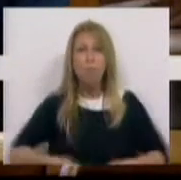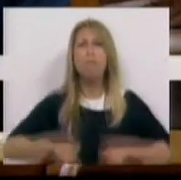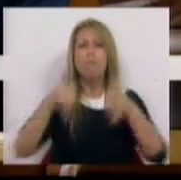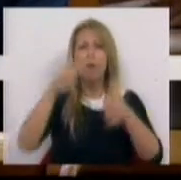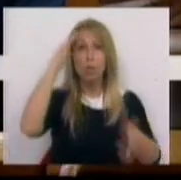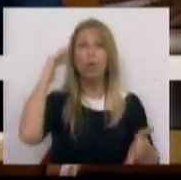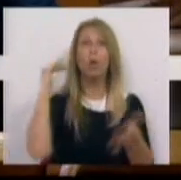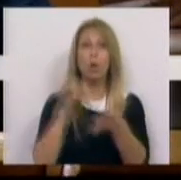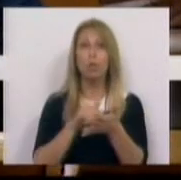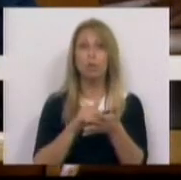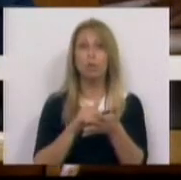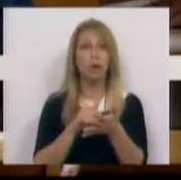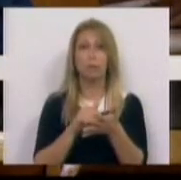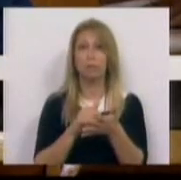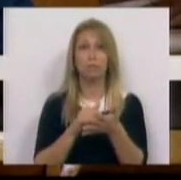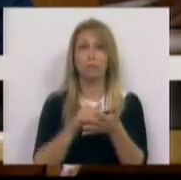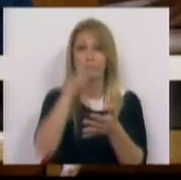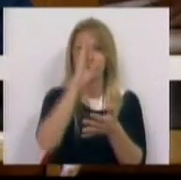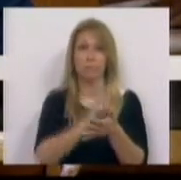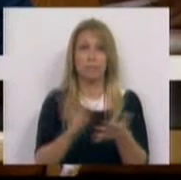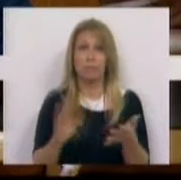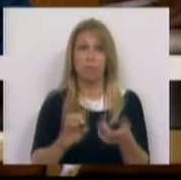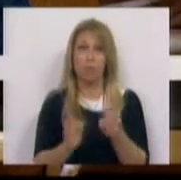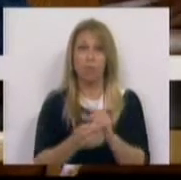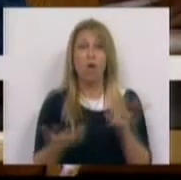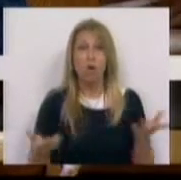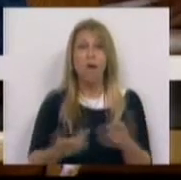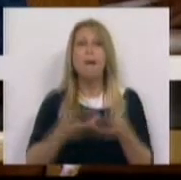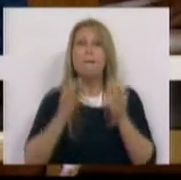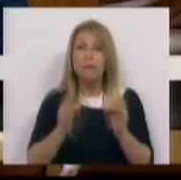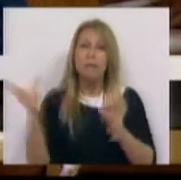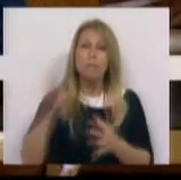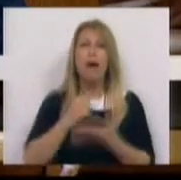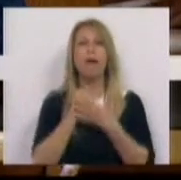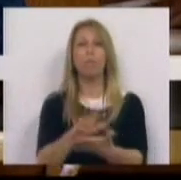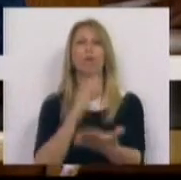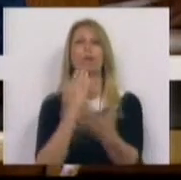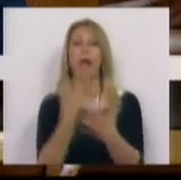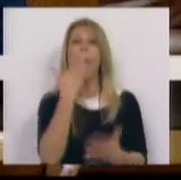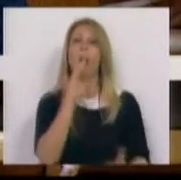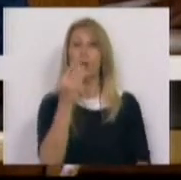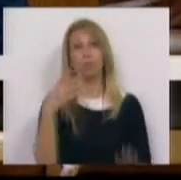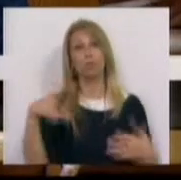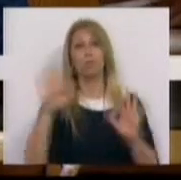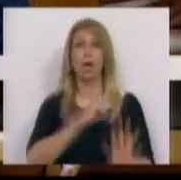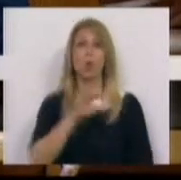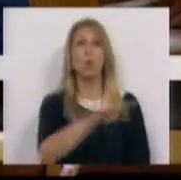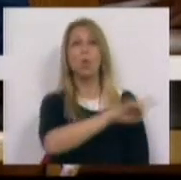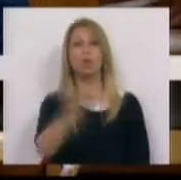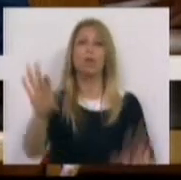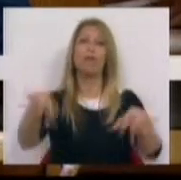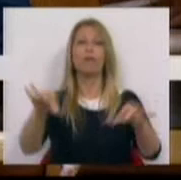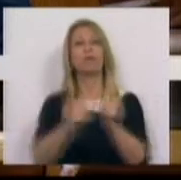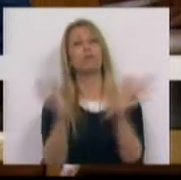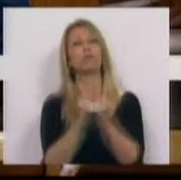os resultados, como é sabido. O que precisamos é de mais apoio aos alunos, mas os senhores acabaram com todos os programas